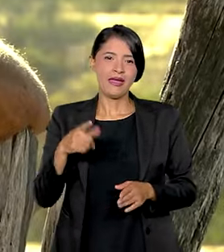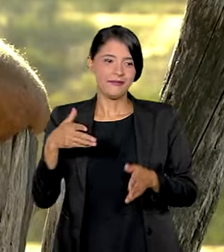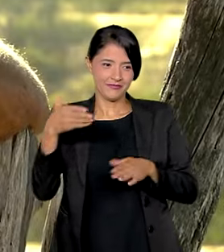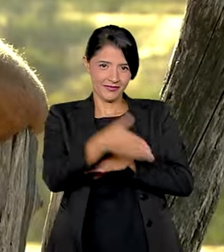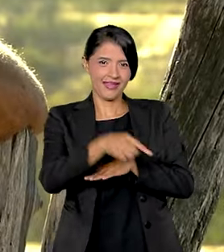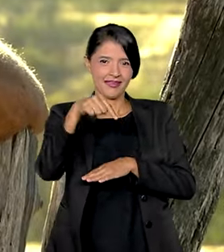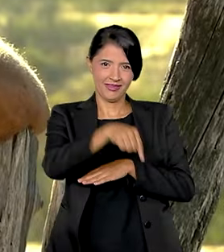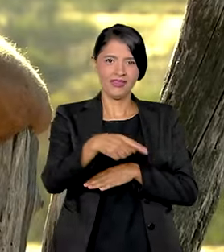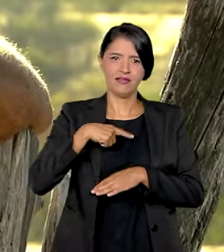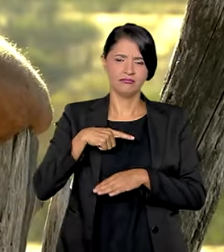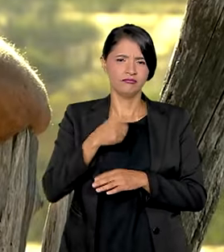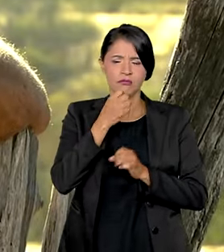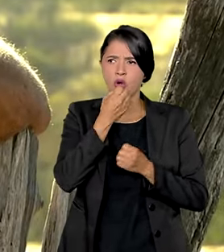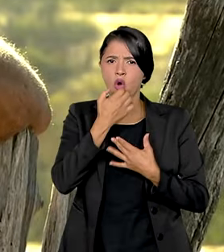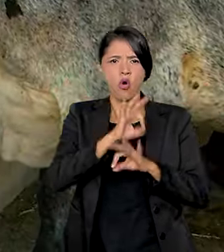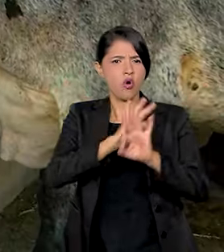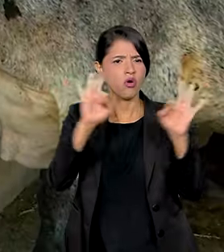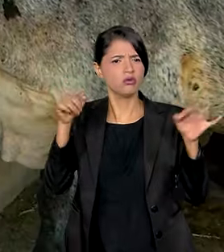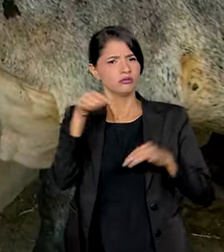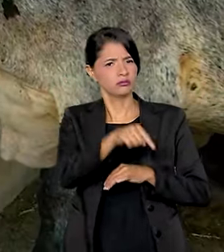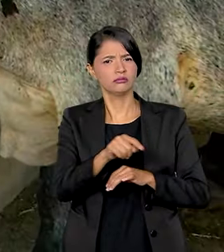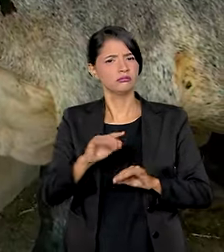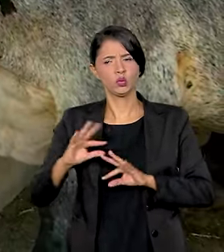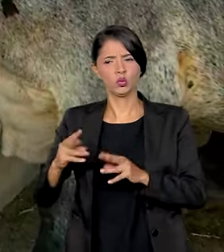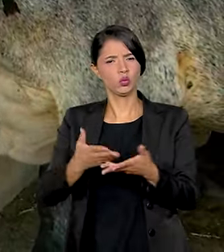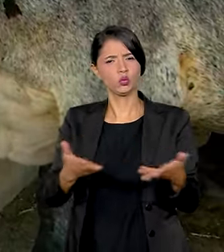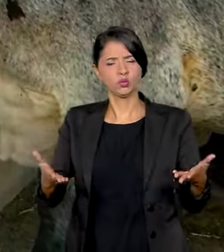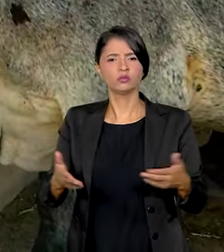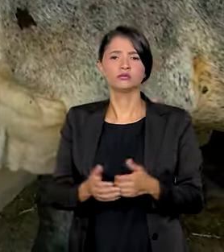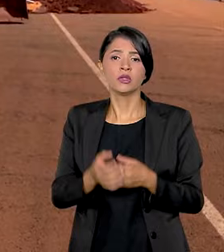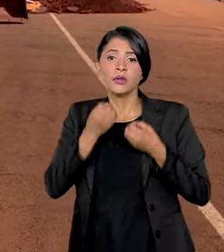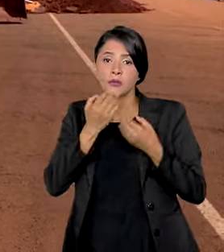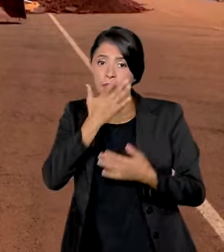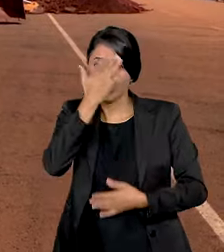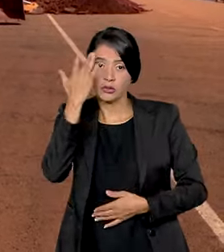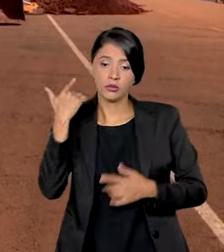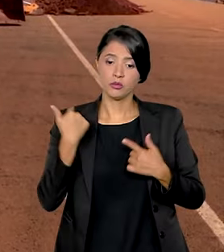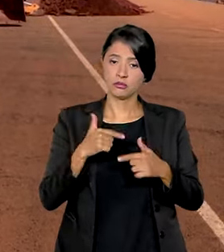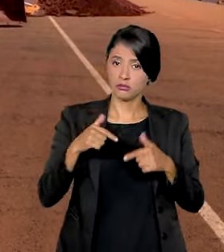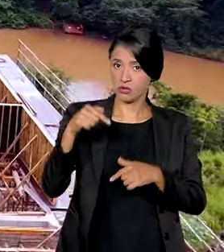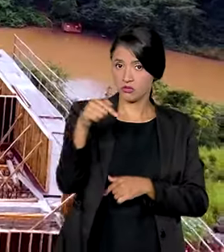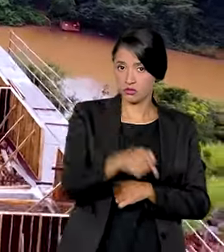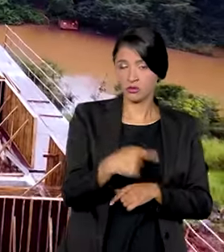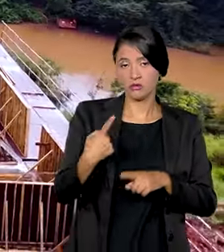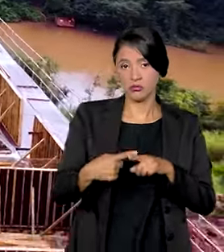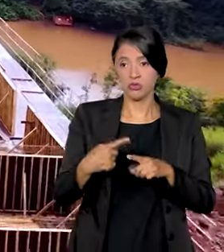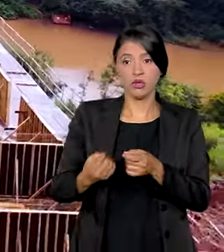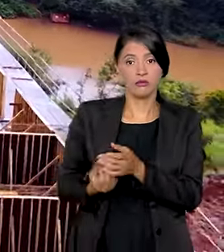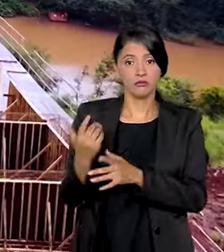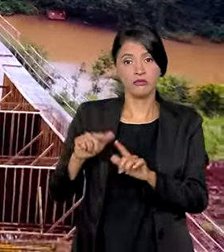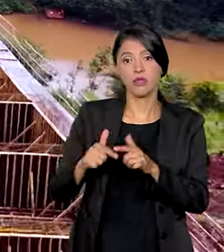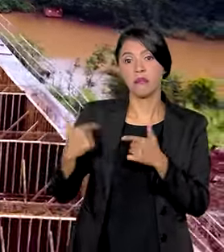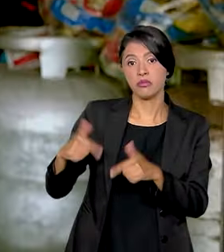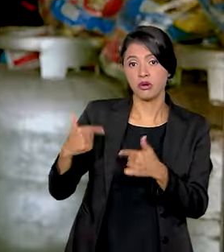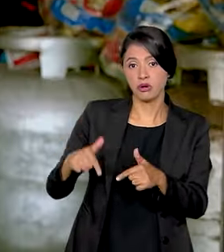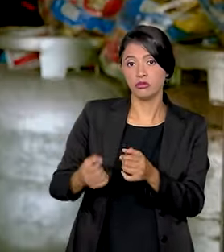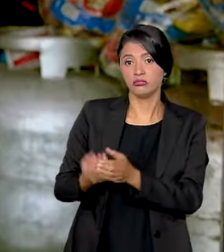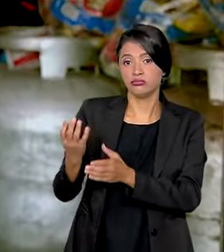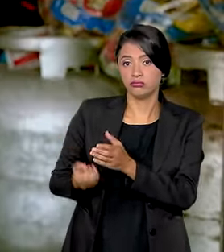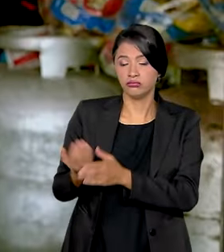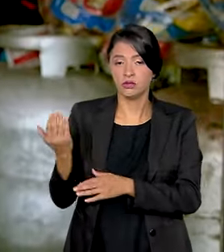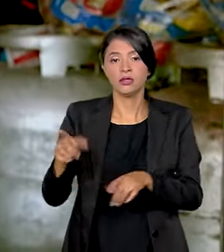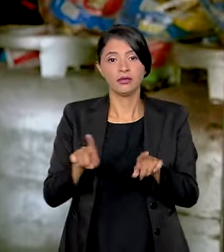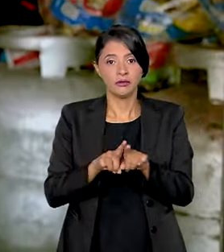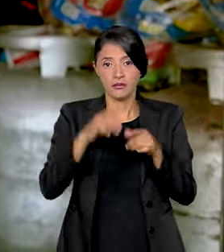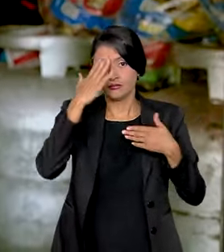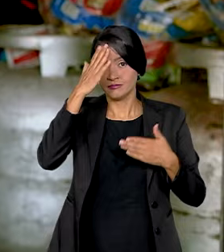passa na água do Rio de São Francisco aqui é uma riqueza, né? Para todo mundo. Foi bom para quem trabalhou aqui, porque a gente gerou emprego. Graças a